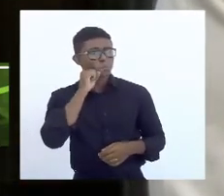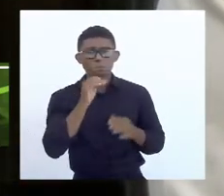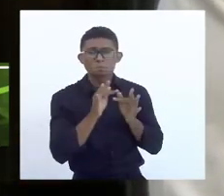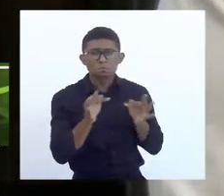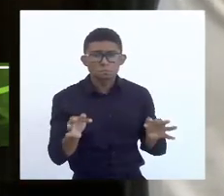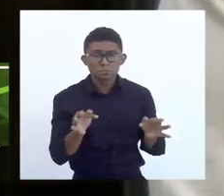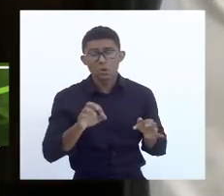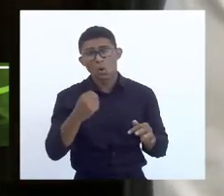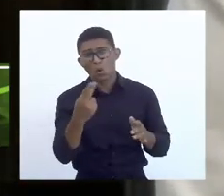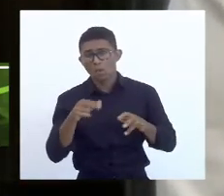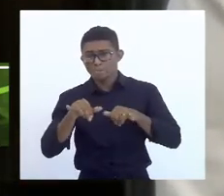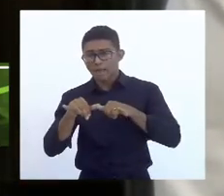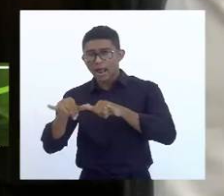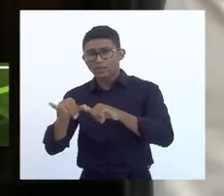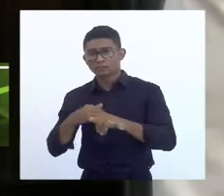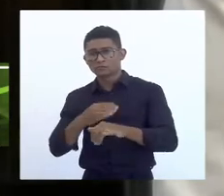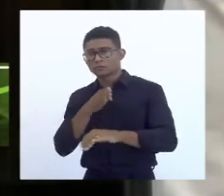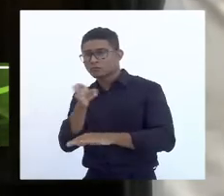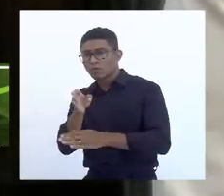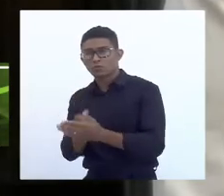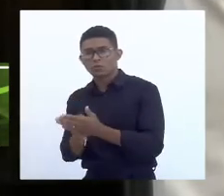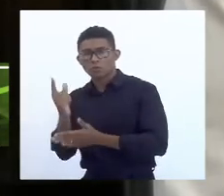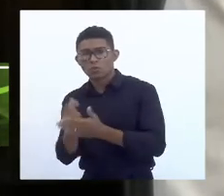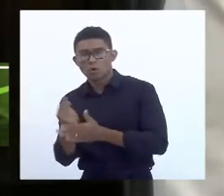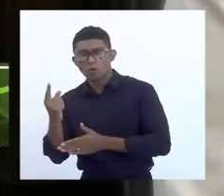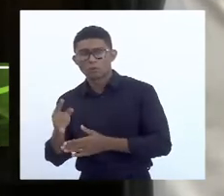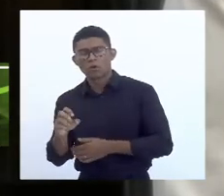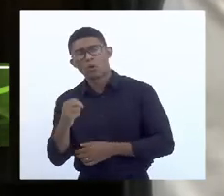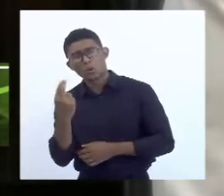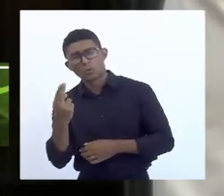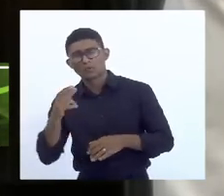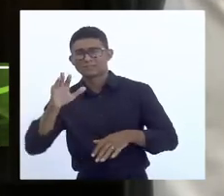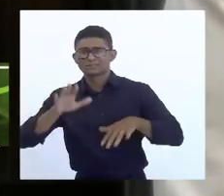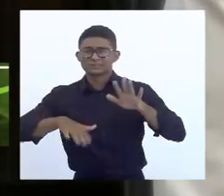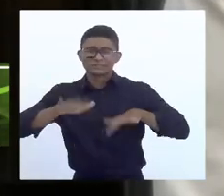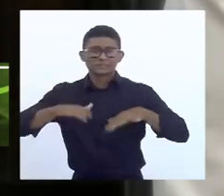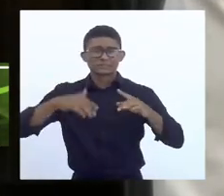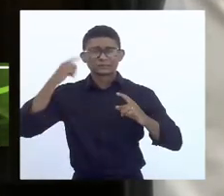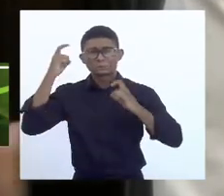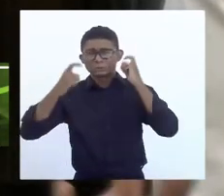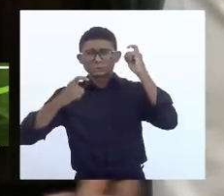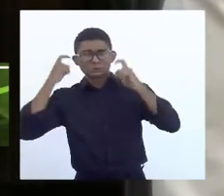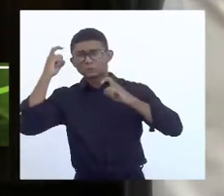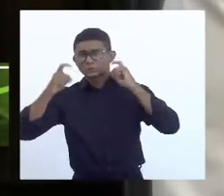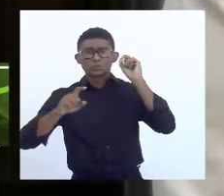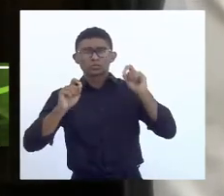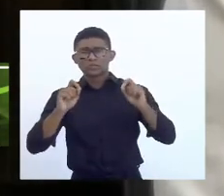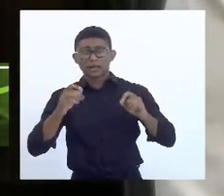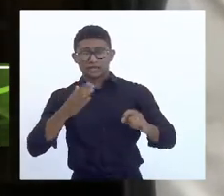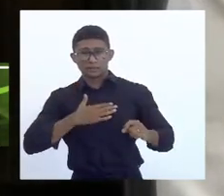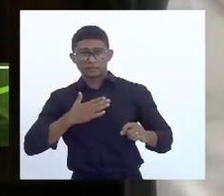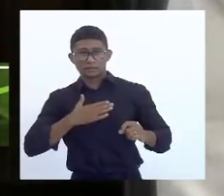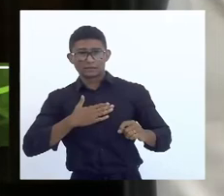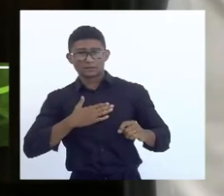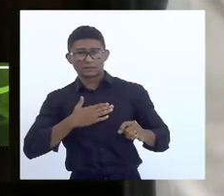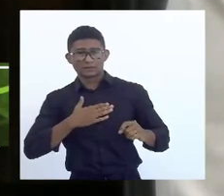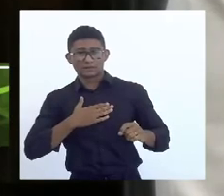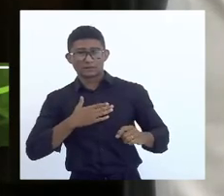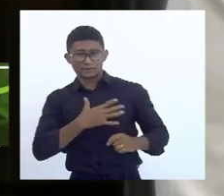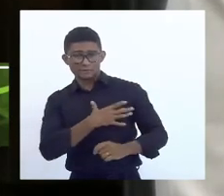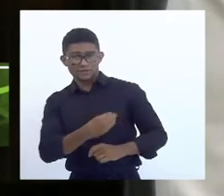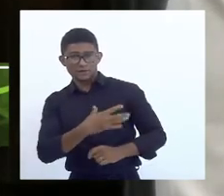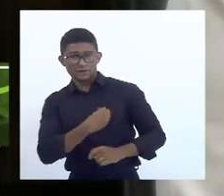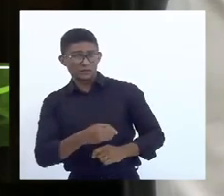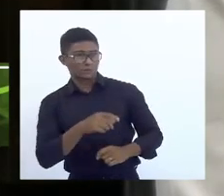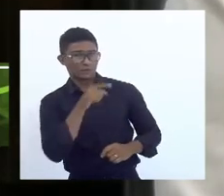fazer compras, seja a preocupação de ser divulgado o endereço da escola das nossas